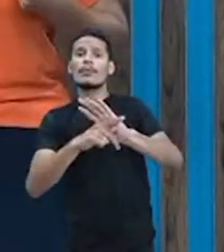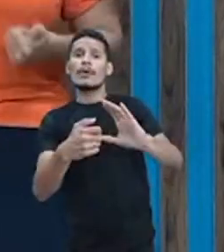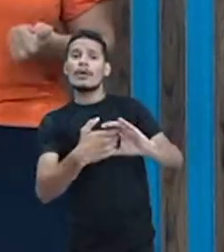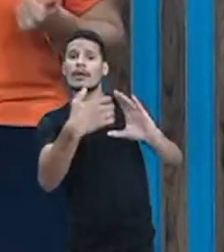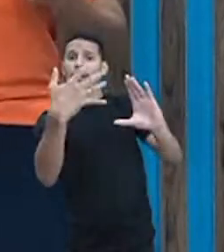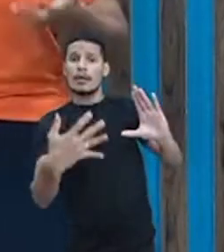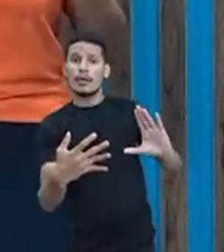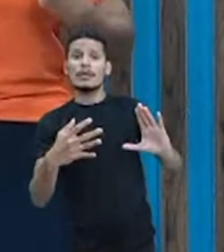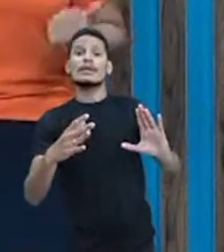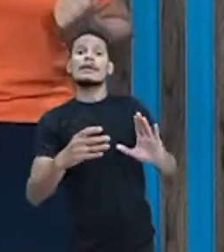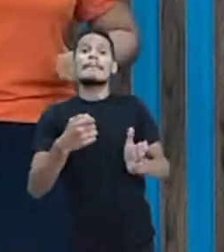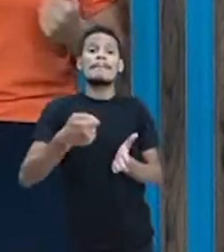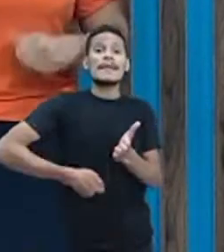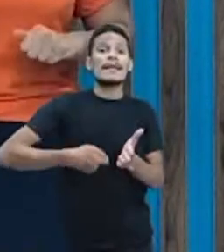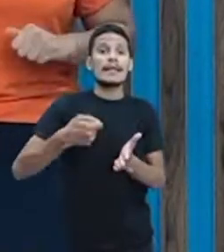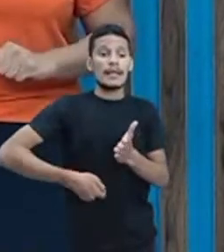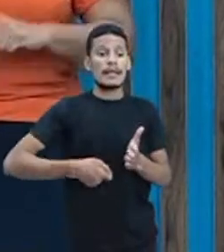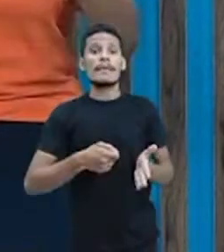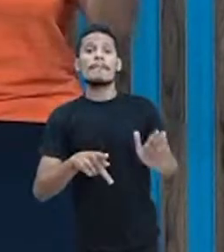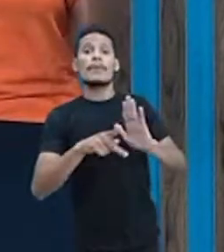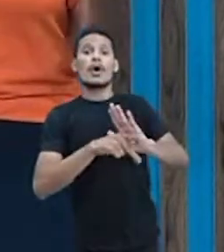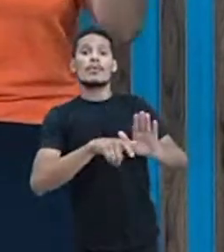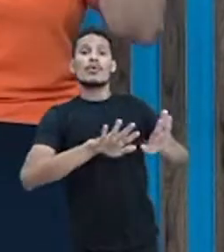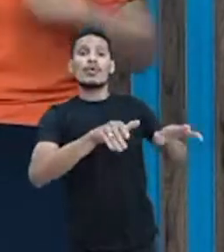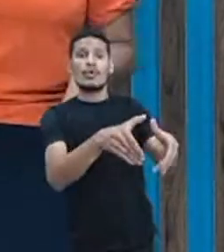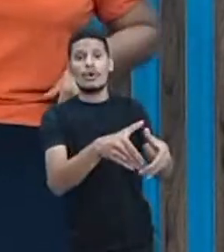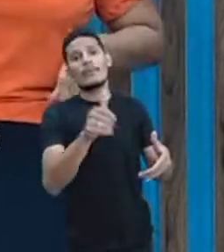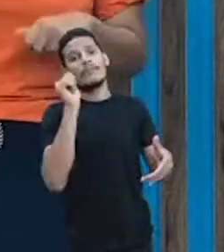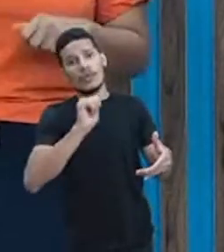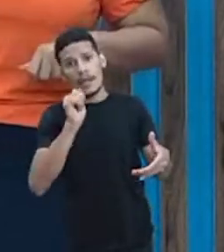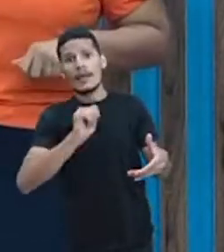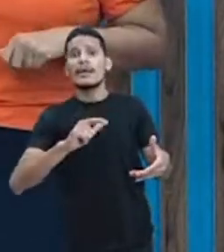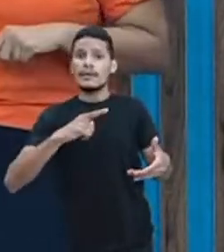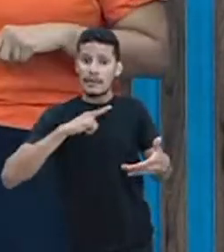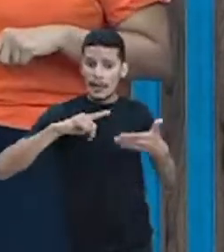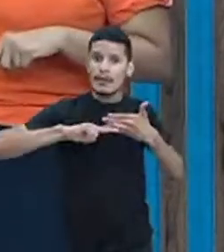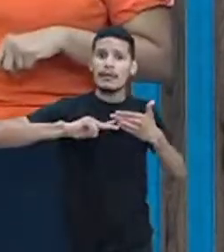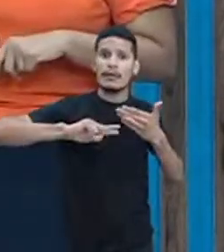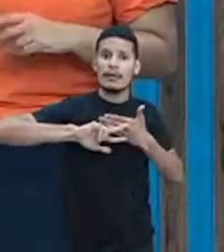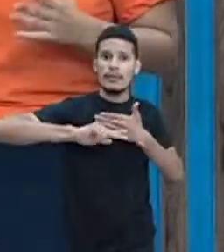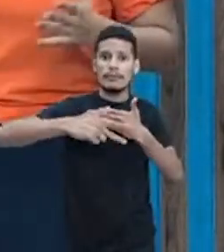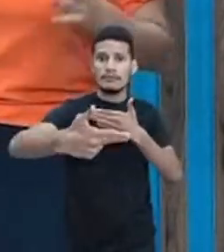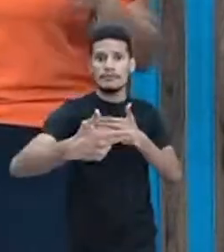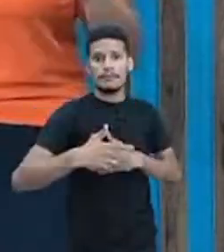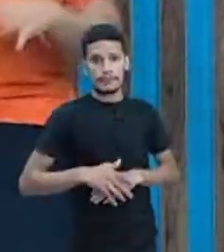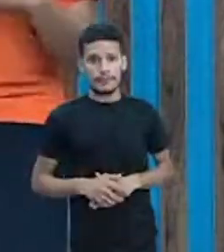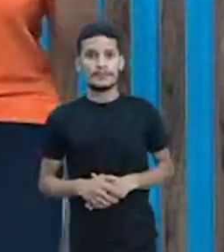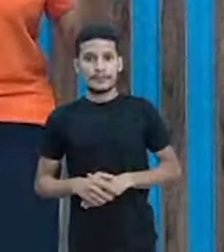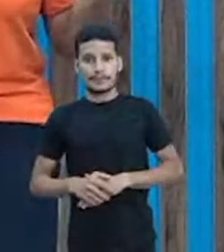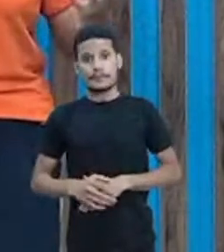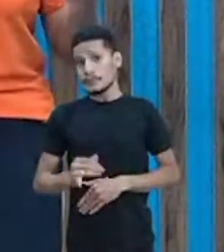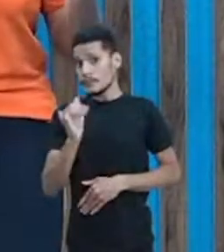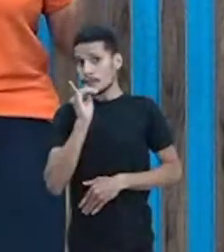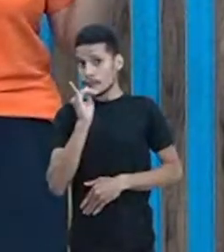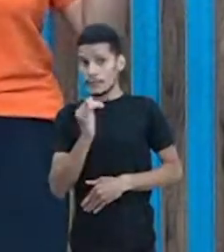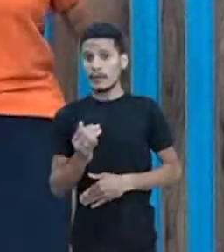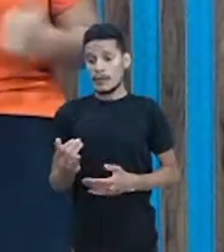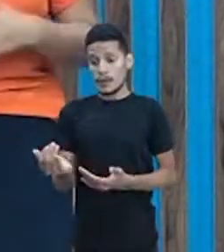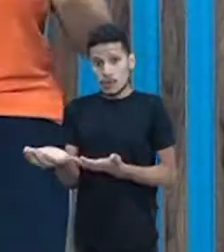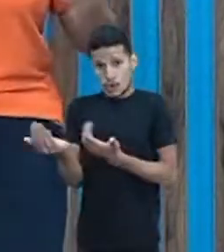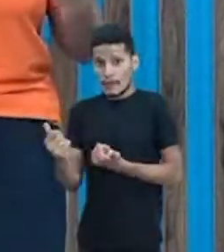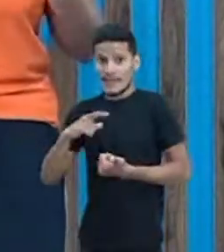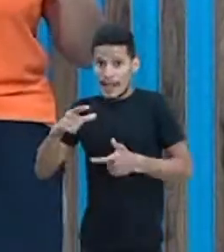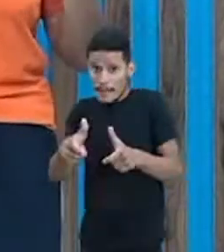exigida principalmente das mulheres, e a gente vê o reflexo nisso. Você tem jovens, muito jovens, e uma